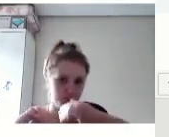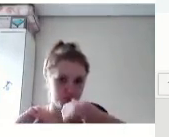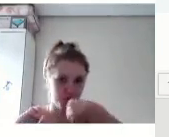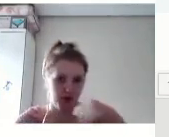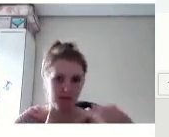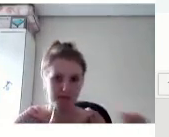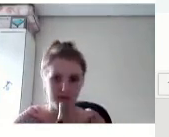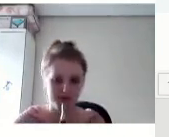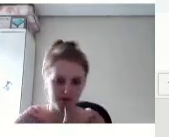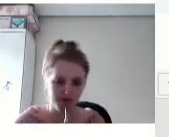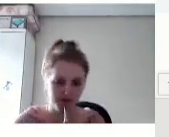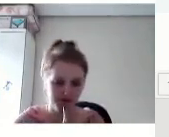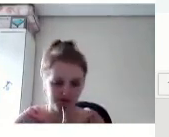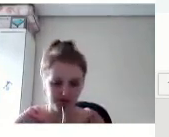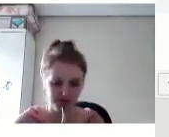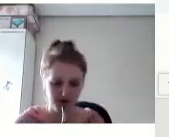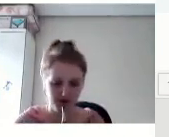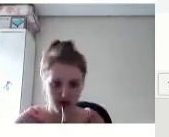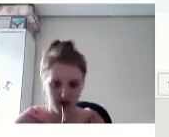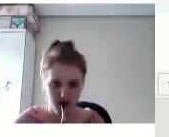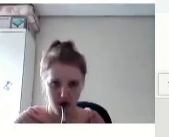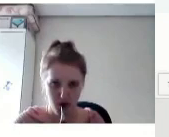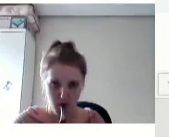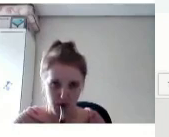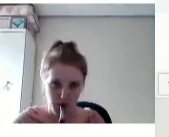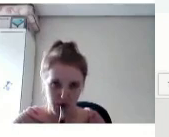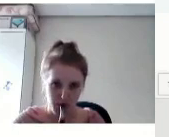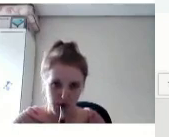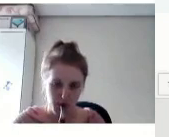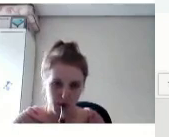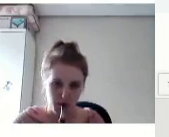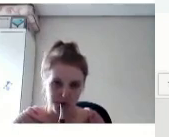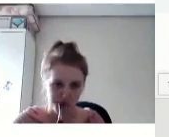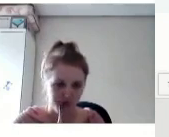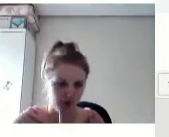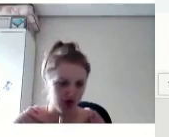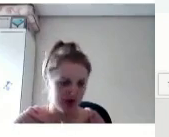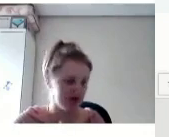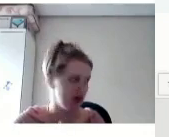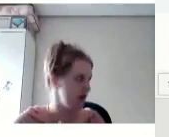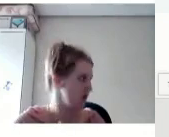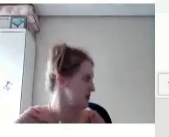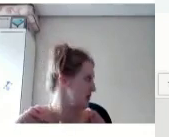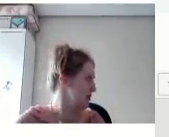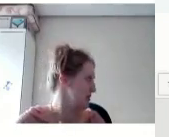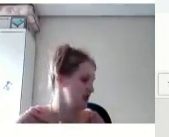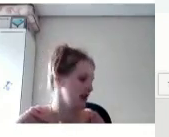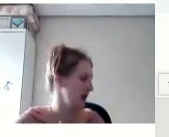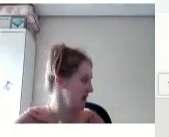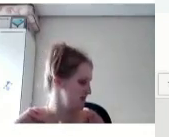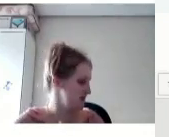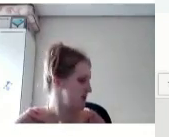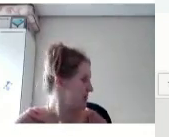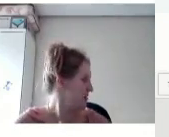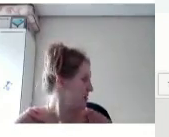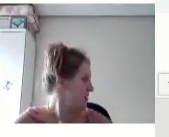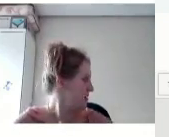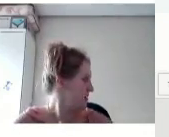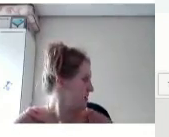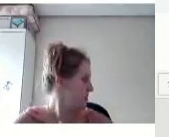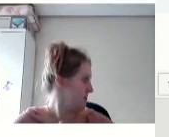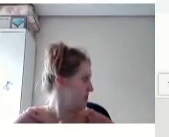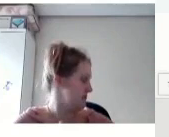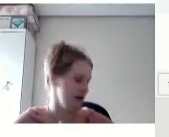campo de Schrödinger psi, tá? Então tá trivial quanto é que é o momento canônico conjugado do campo de Schrödinger psi.